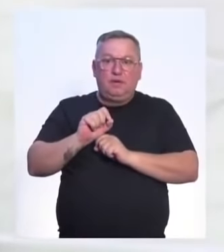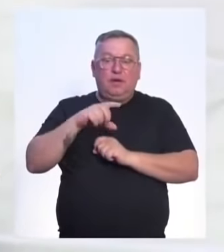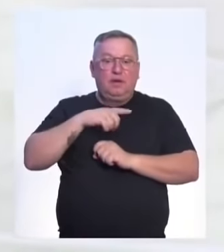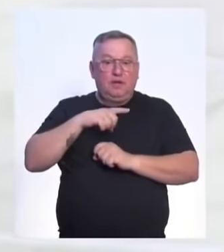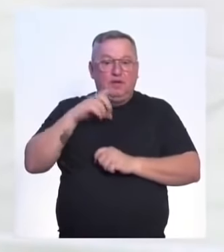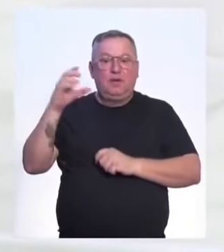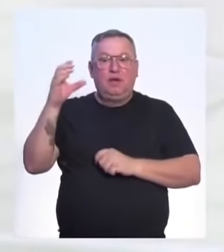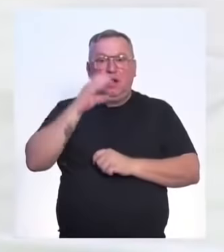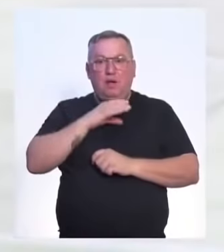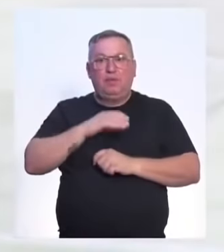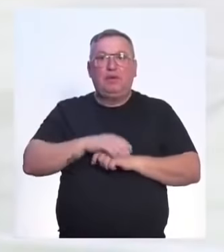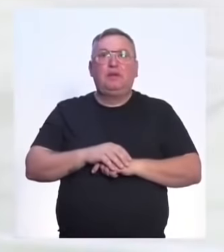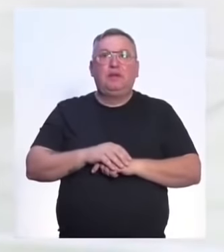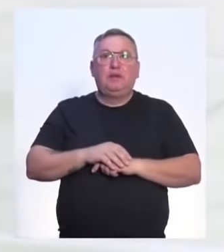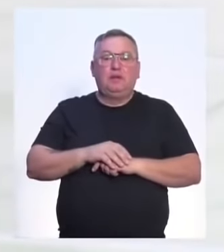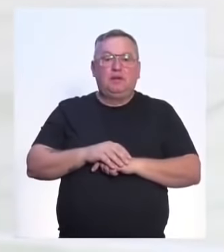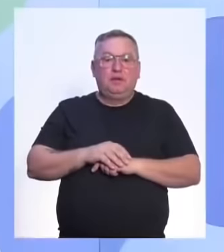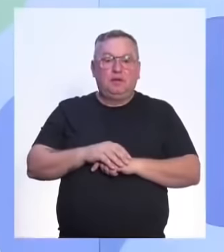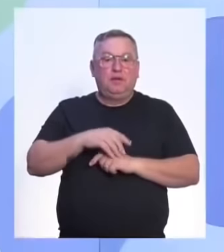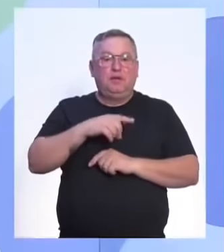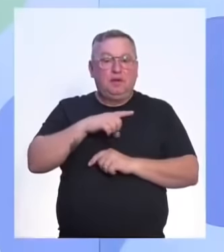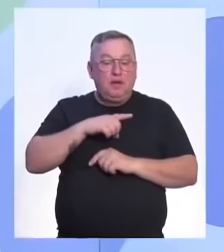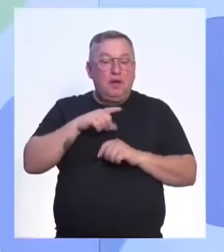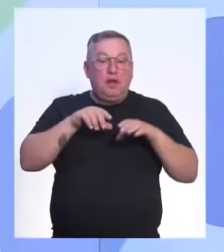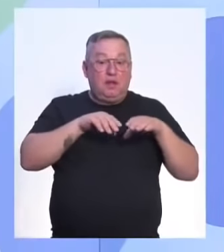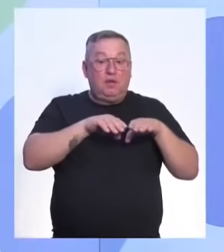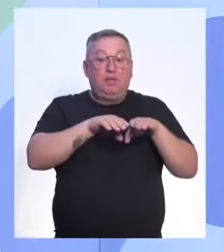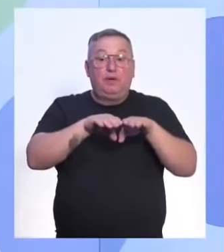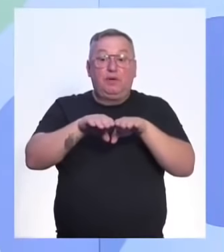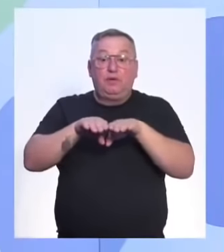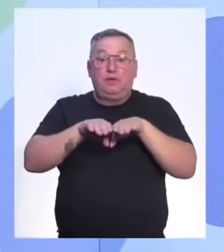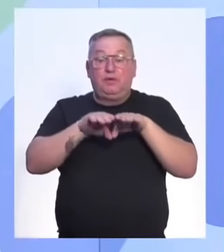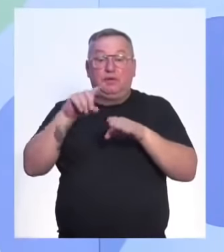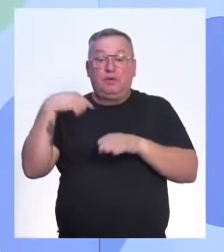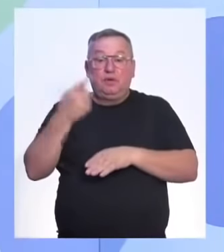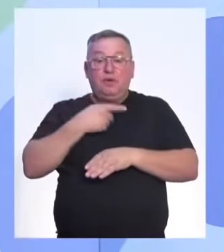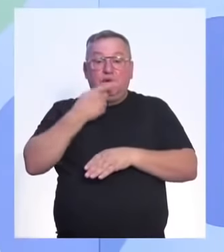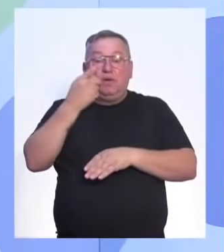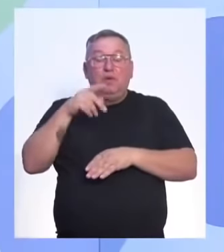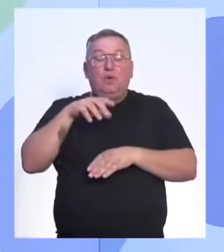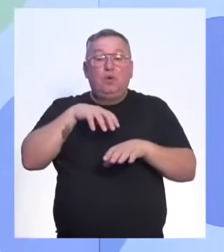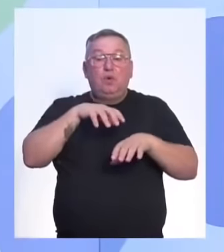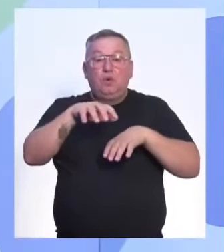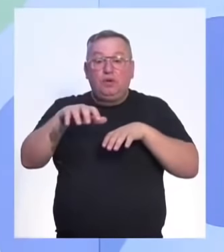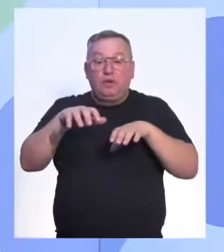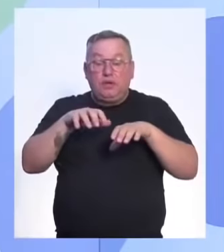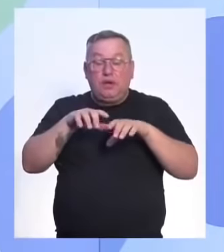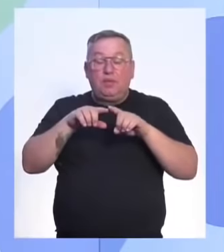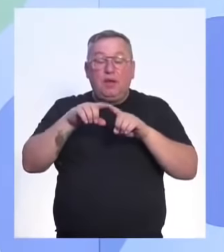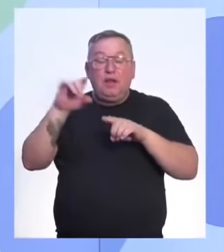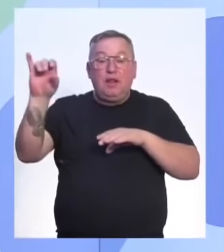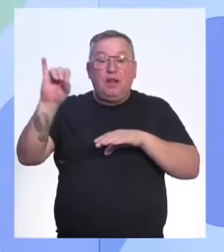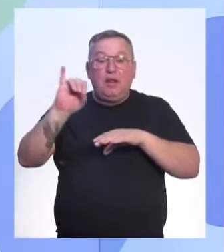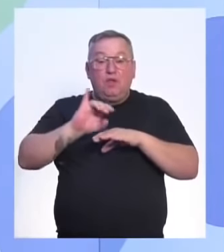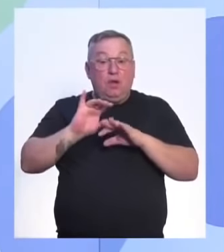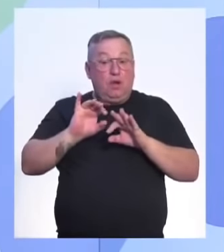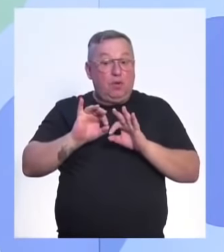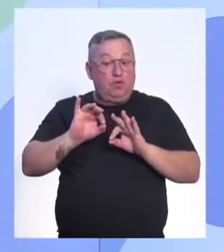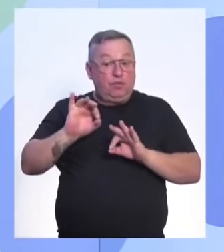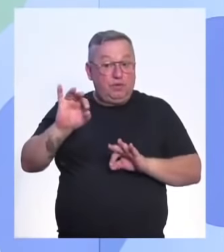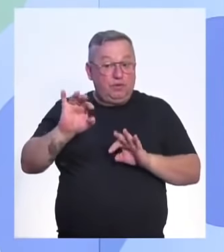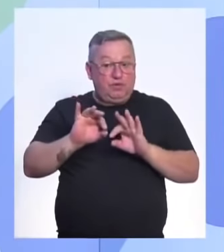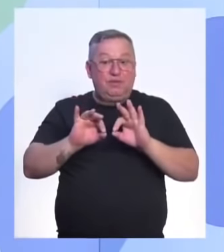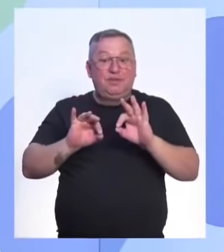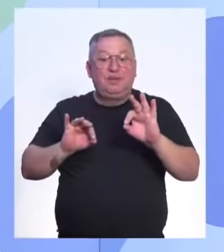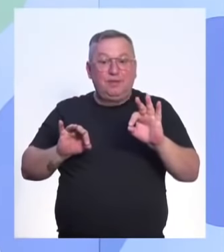sejam rápidas e eficientes. Tem os padrões, né, que nós chamamos, né, do Sistema Internacional de Medidas, né? Sim. Então, esse